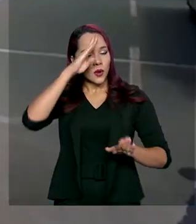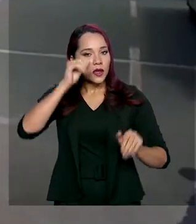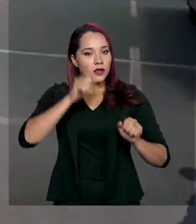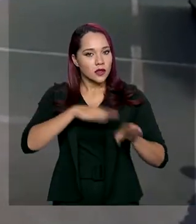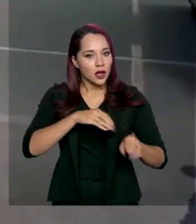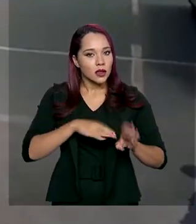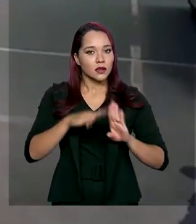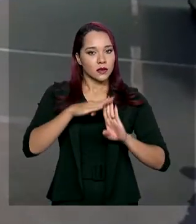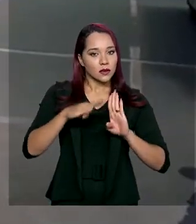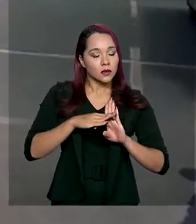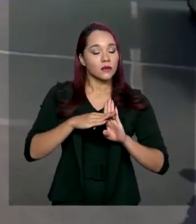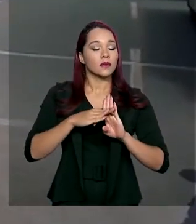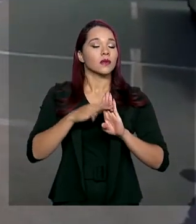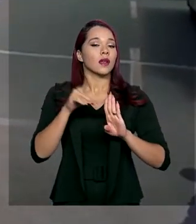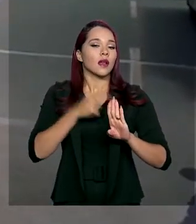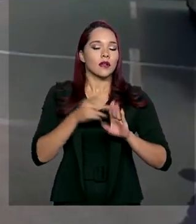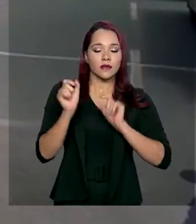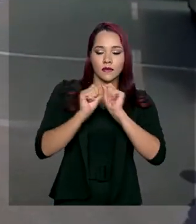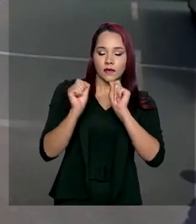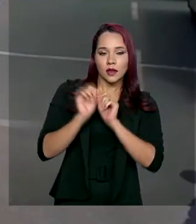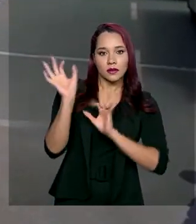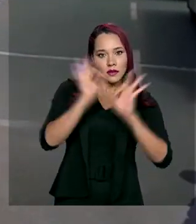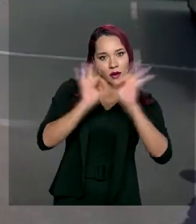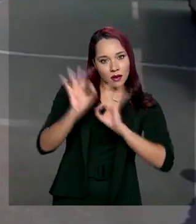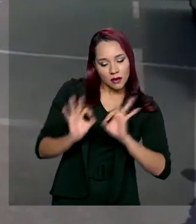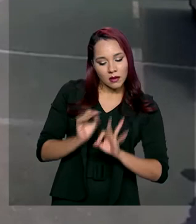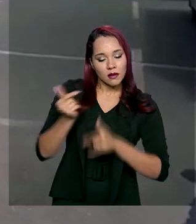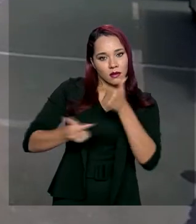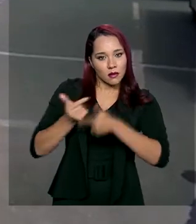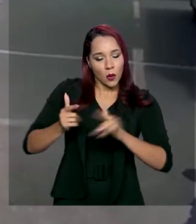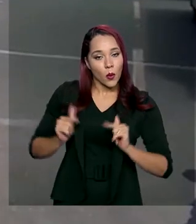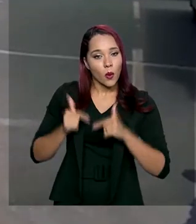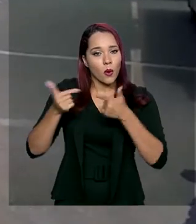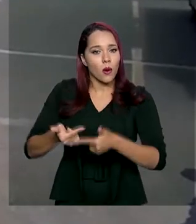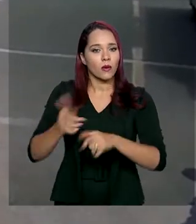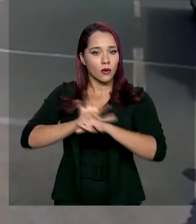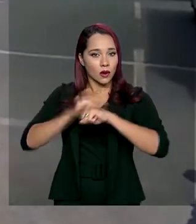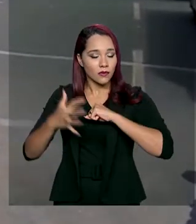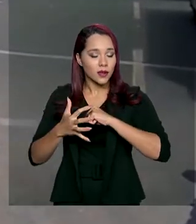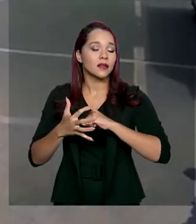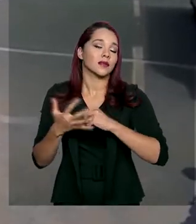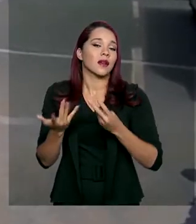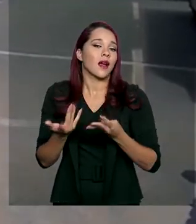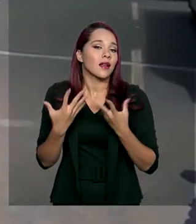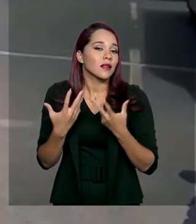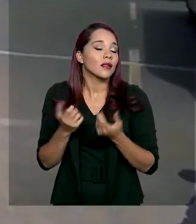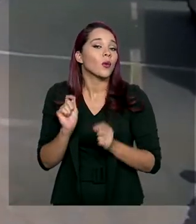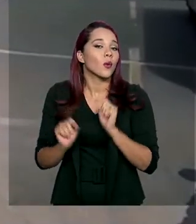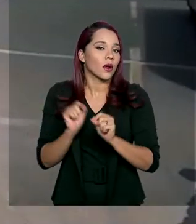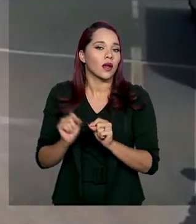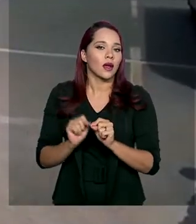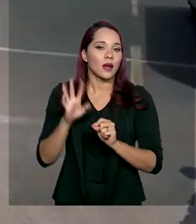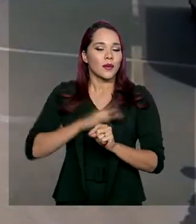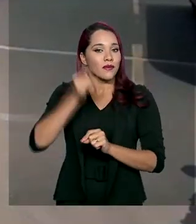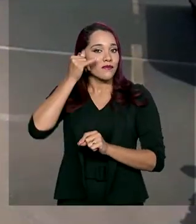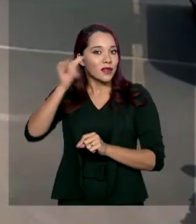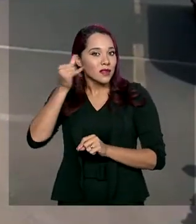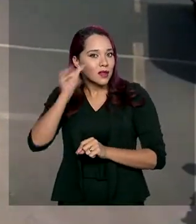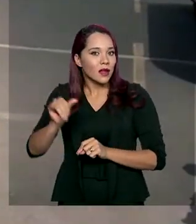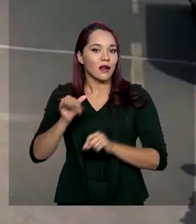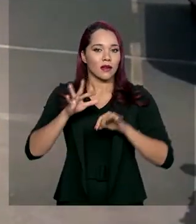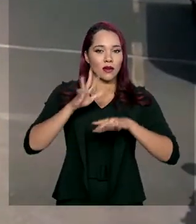realizaram o trabalho nesse enfrentamento ao coronavírus, permitindo a não disseminação